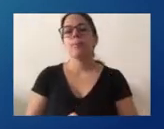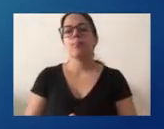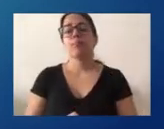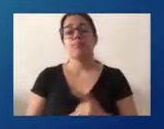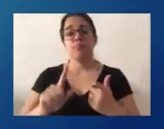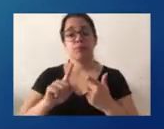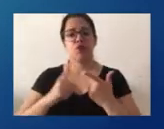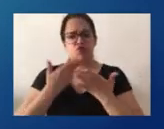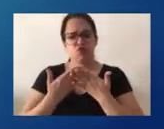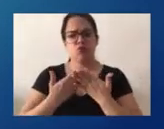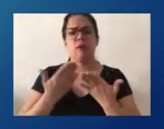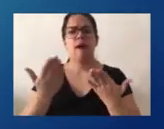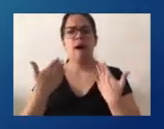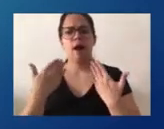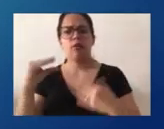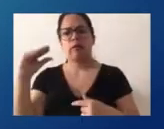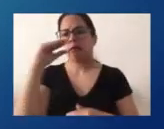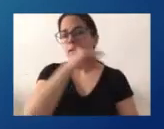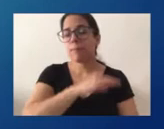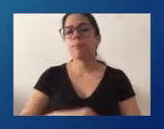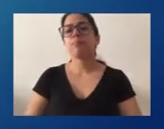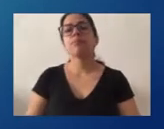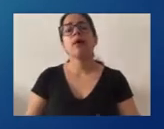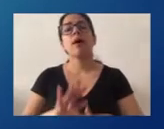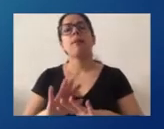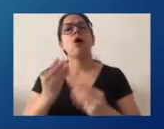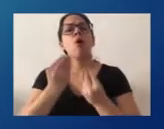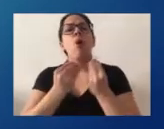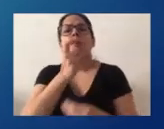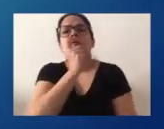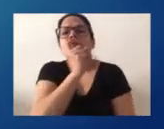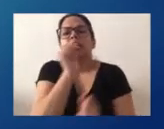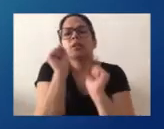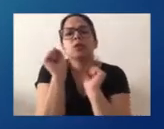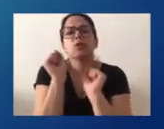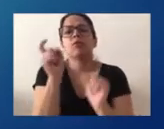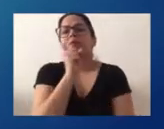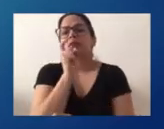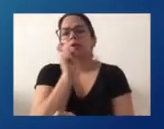Bem, nós vimos o calor, mas existe o risco físico do frio, tá? Então, dentro